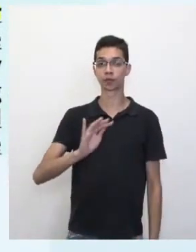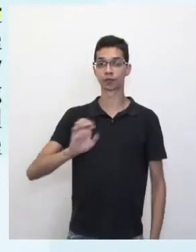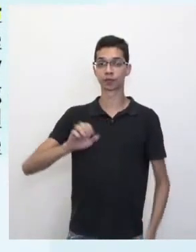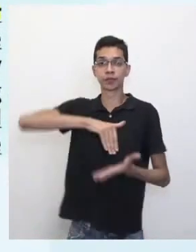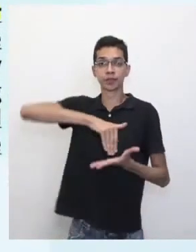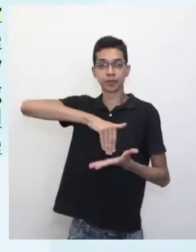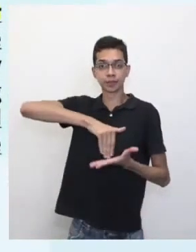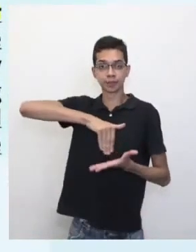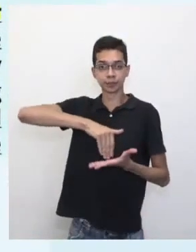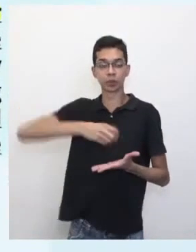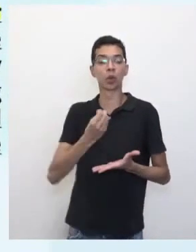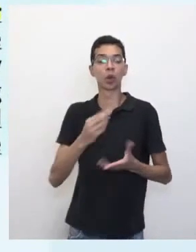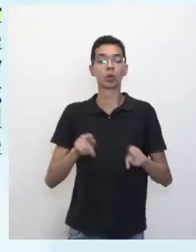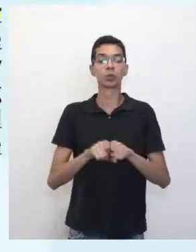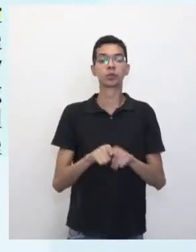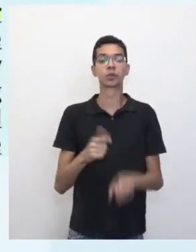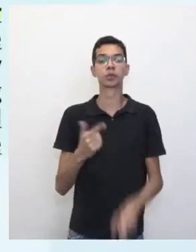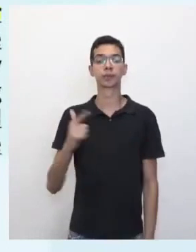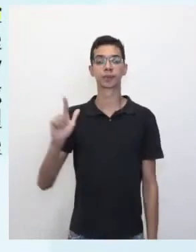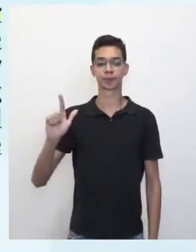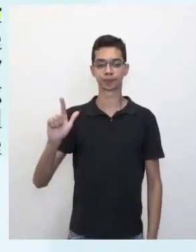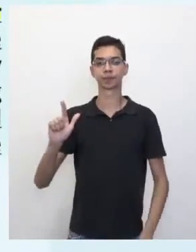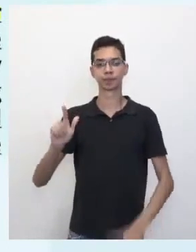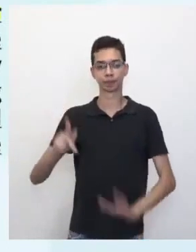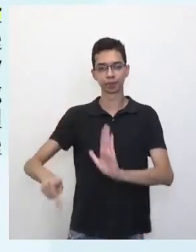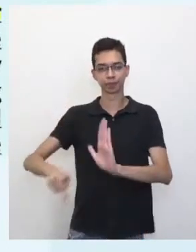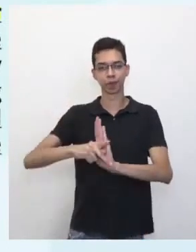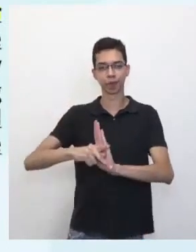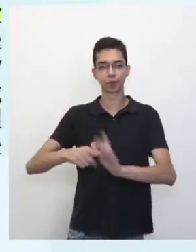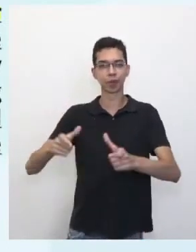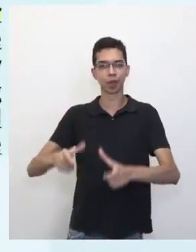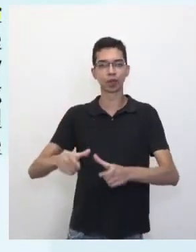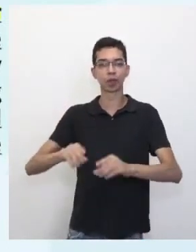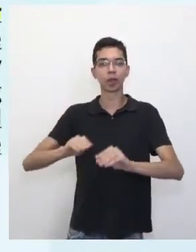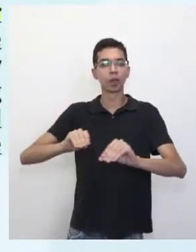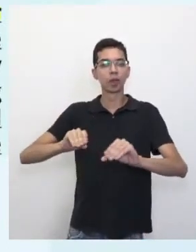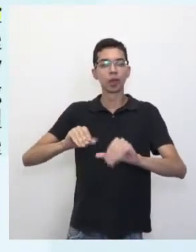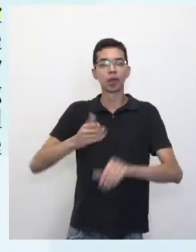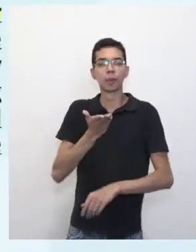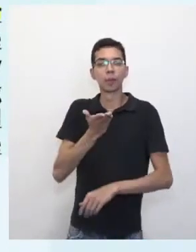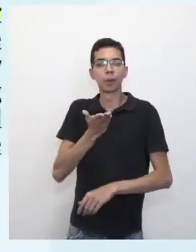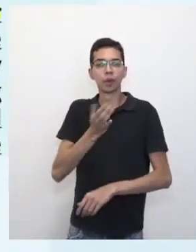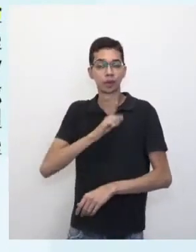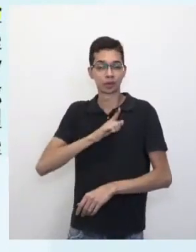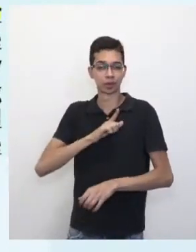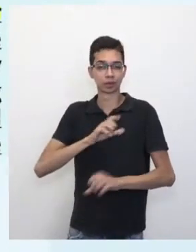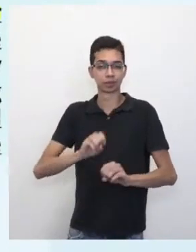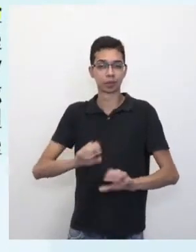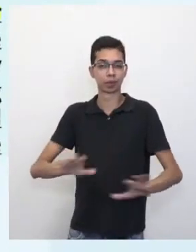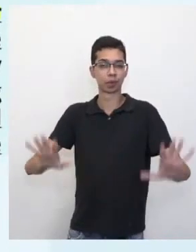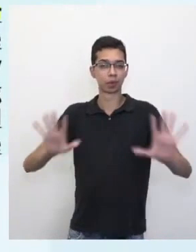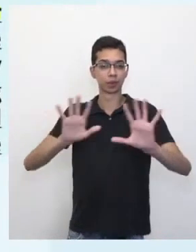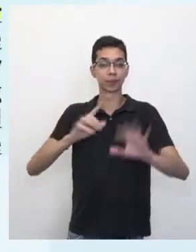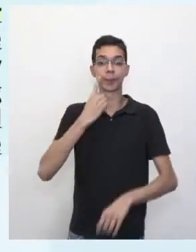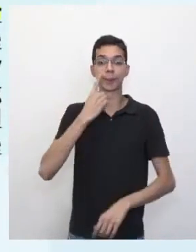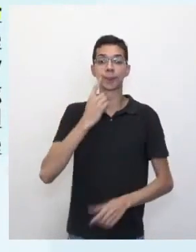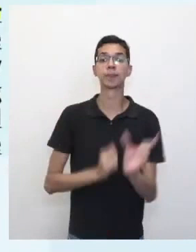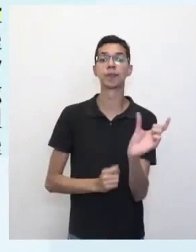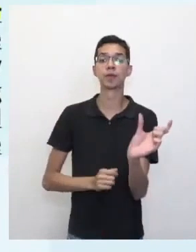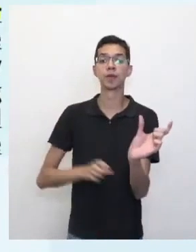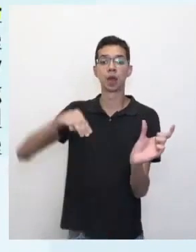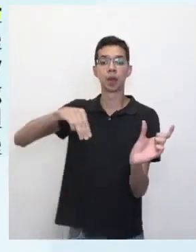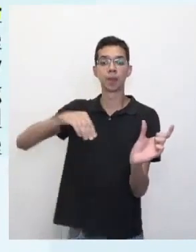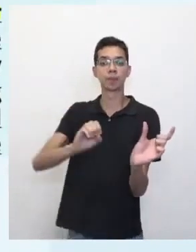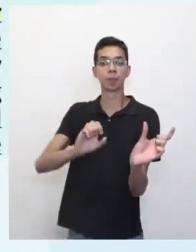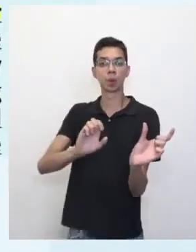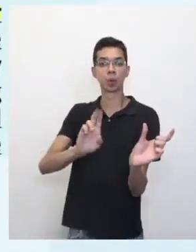ou in his dusty chambers, nos seus aposentos empoeirados. A palavra mold que aparece aqui, ela está